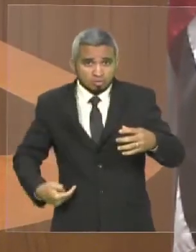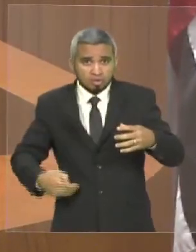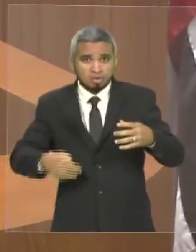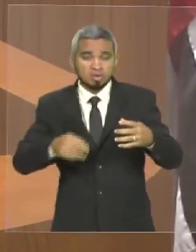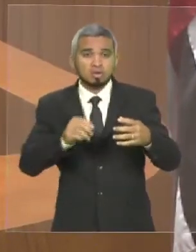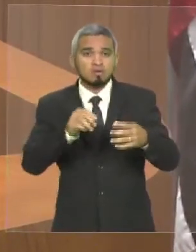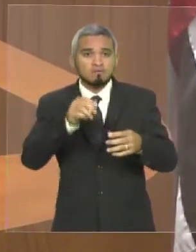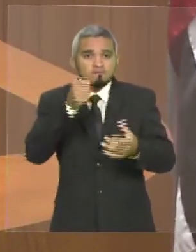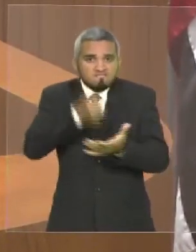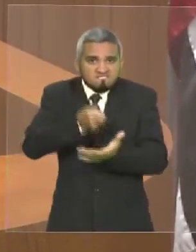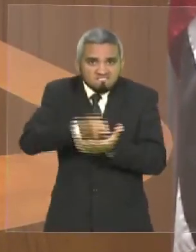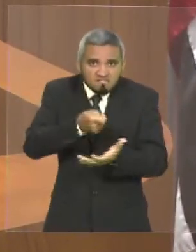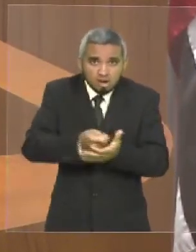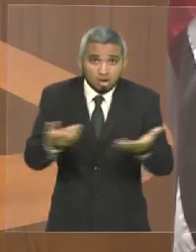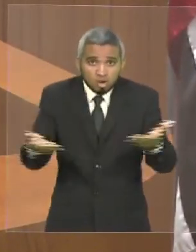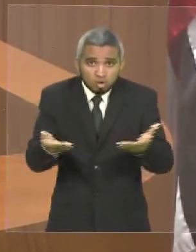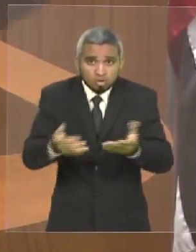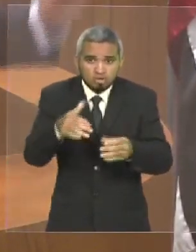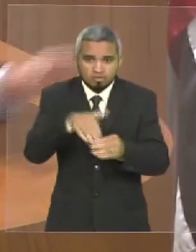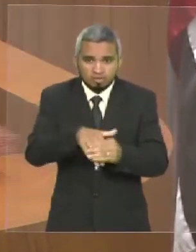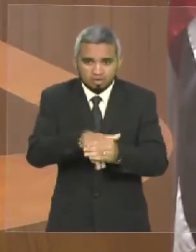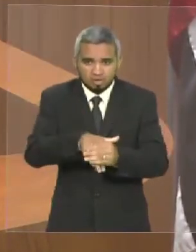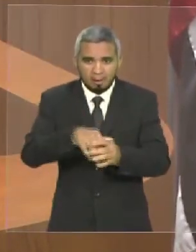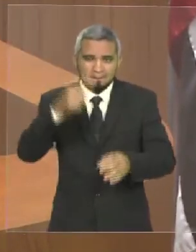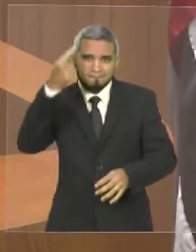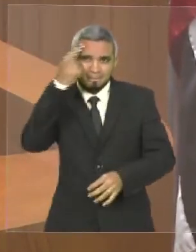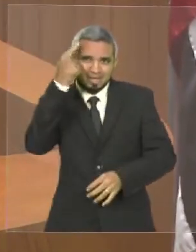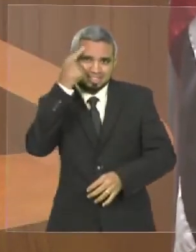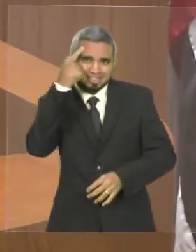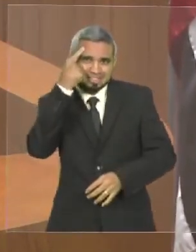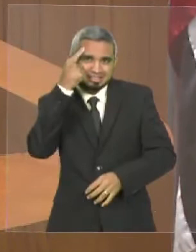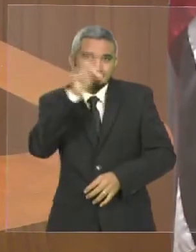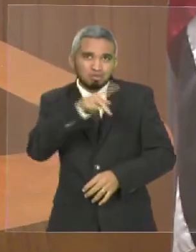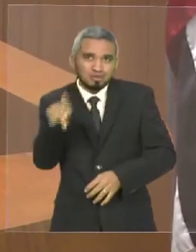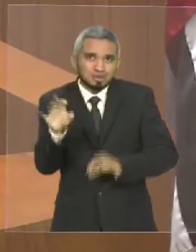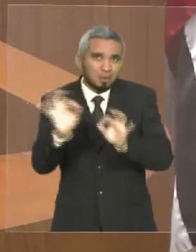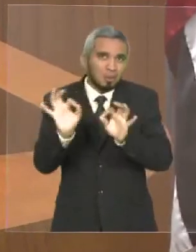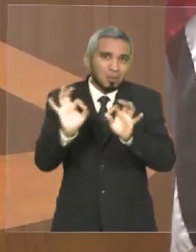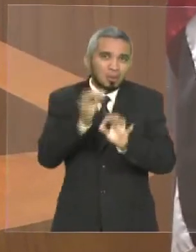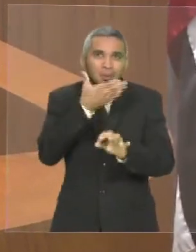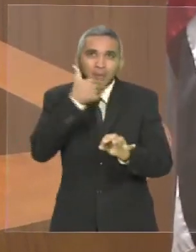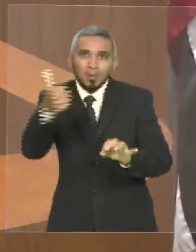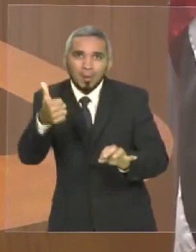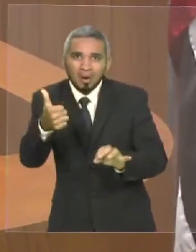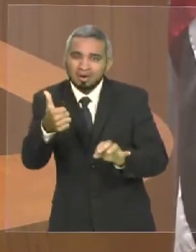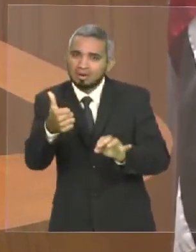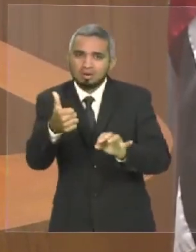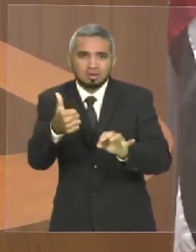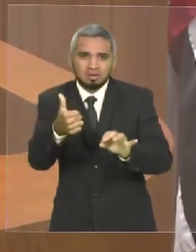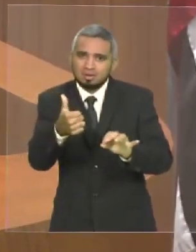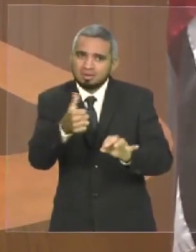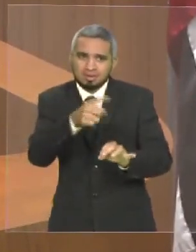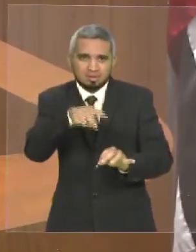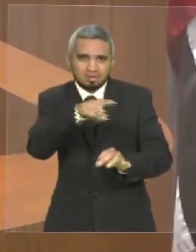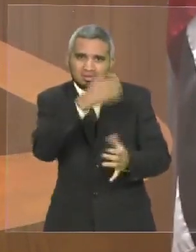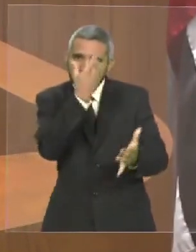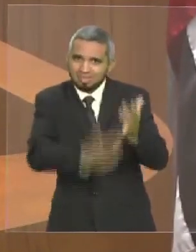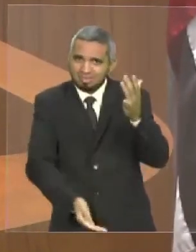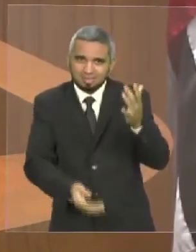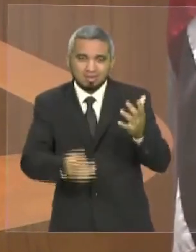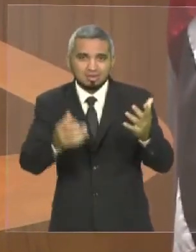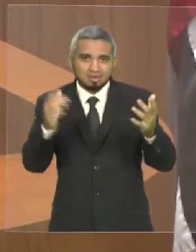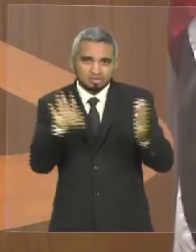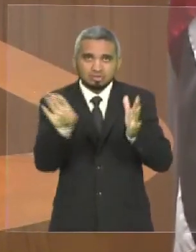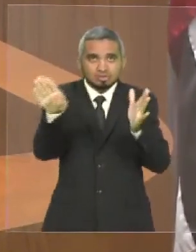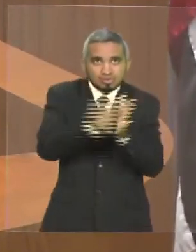tem que votar hoje, achando que não teria a participação de vocês, cometeram um grave engano, porque vocês estão